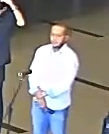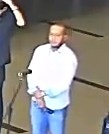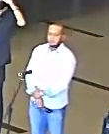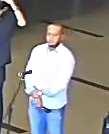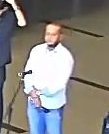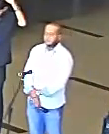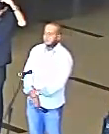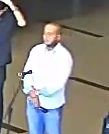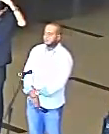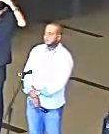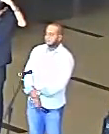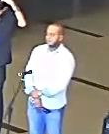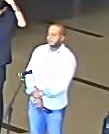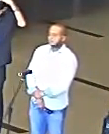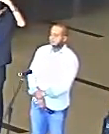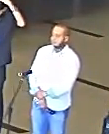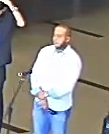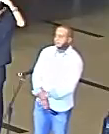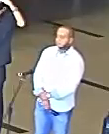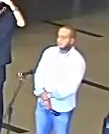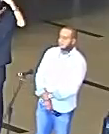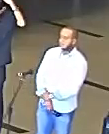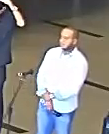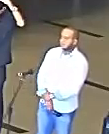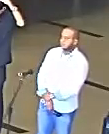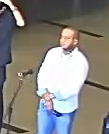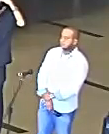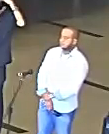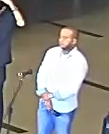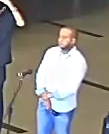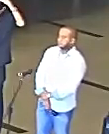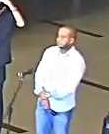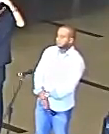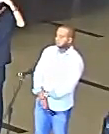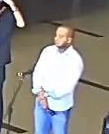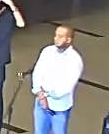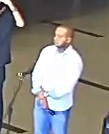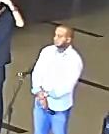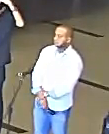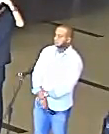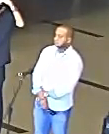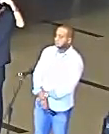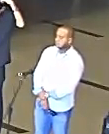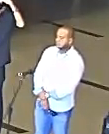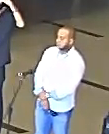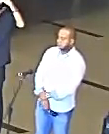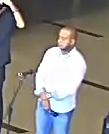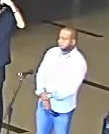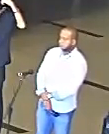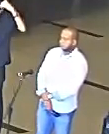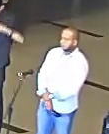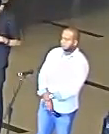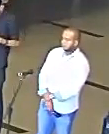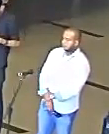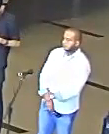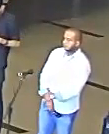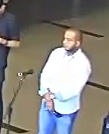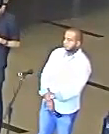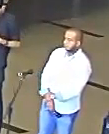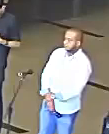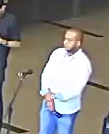tá antes de passar aqui a presidência pro Deputado Betão quero aqui só justificar eu sou vice-presidente também da comissão de Cultura